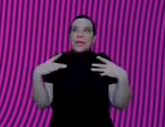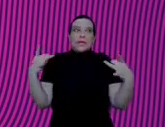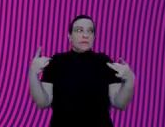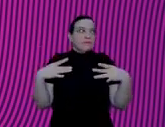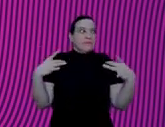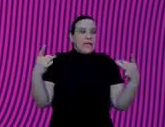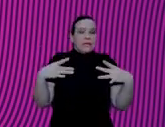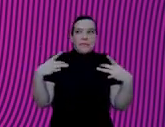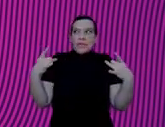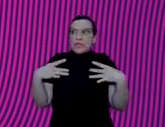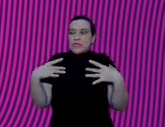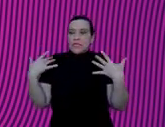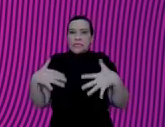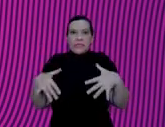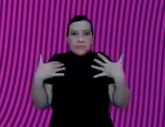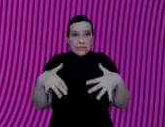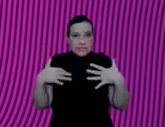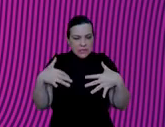assim, essa